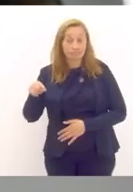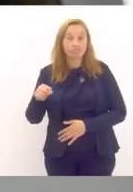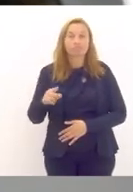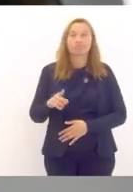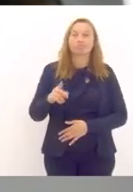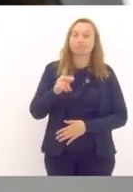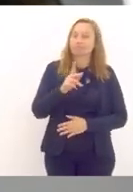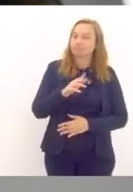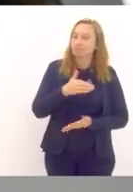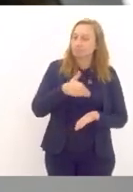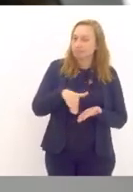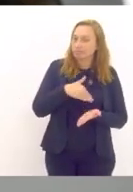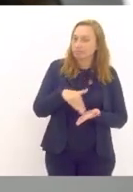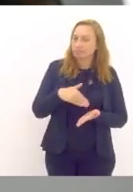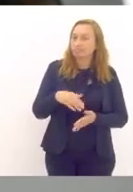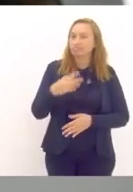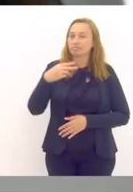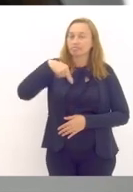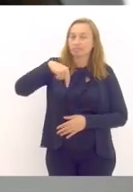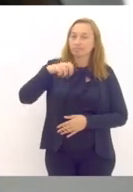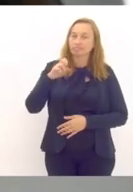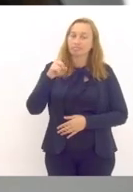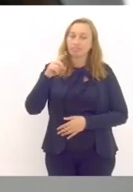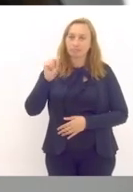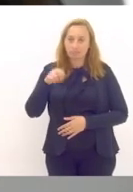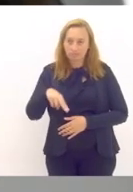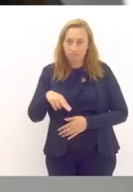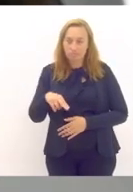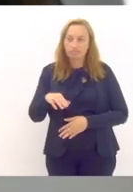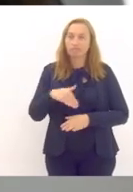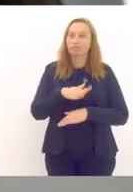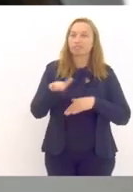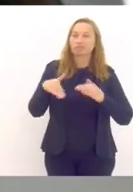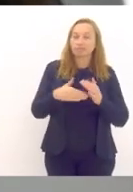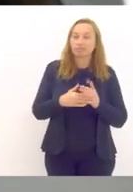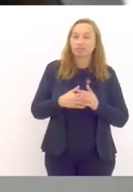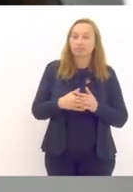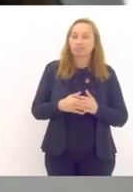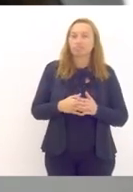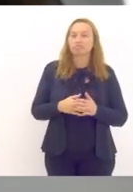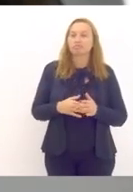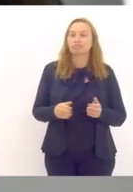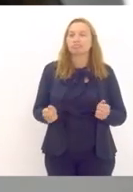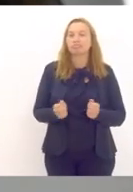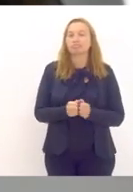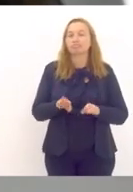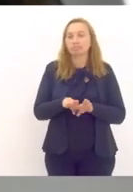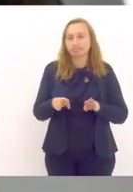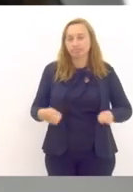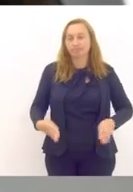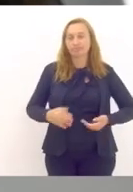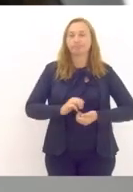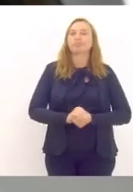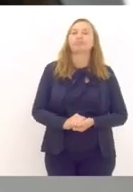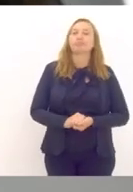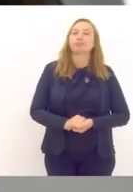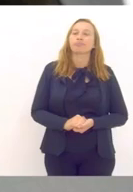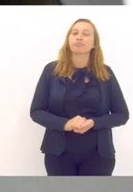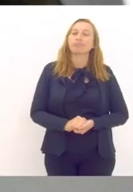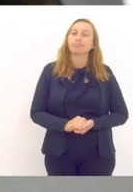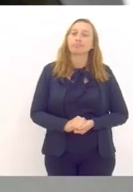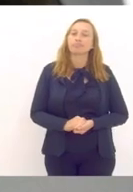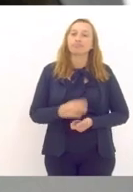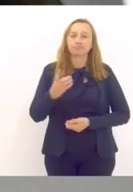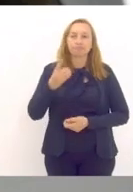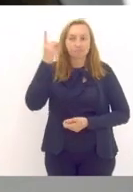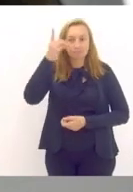Leonardo e Nelson Rocha, eu queria cumprimentar todos os presentes. Eu, deputado André Correia,